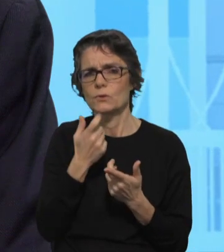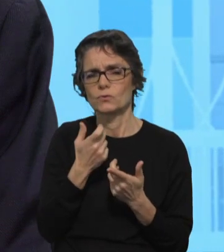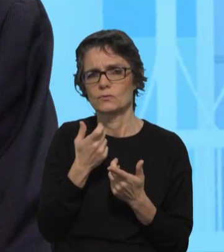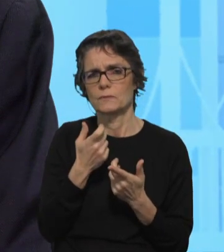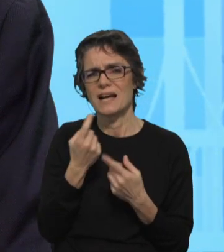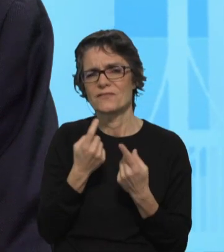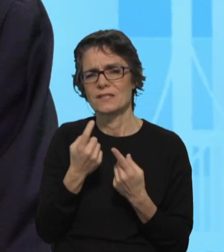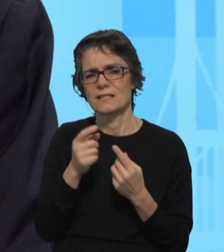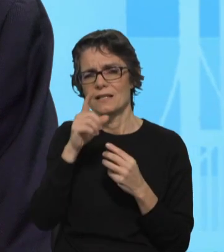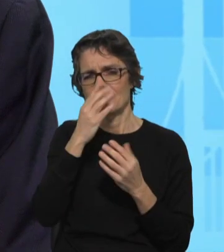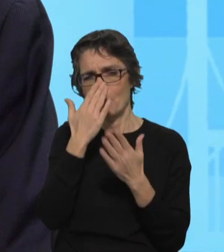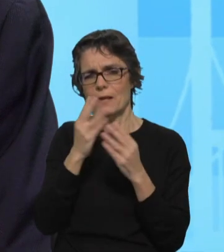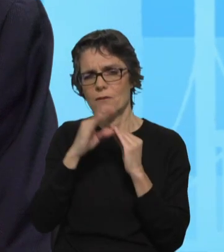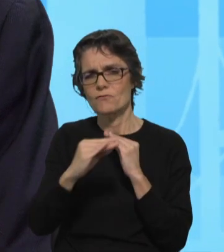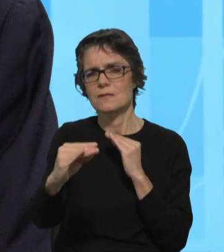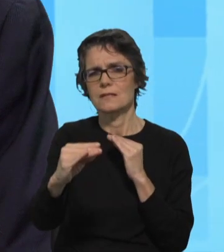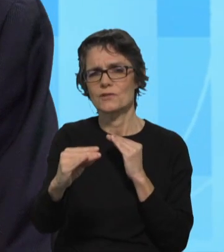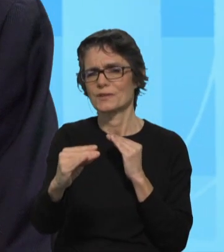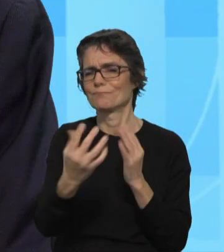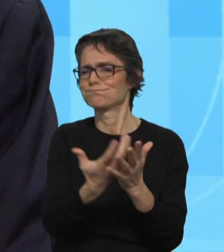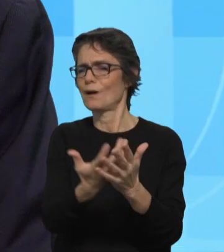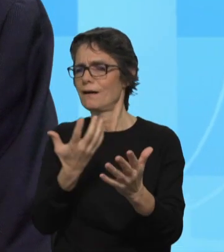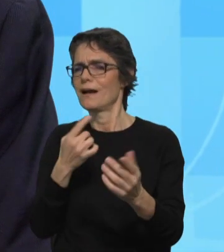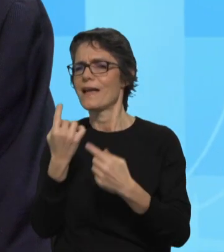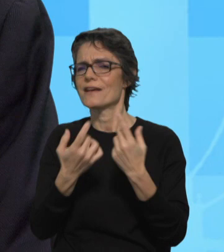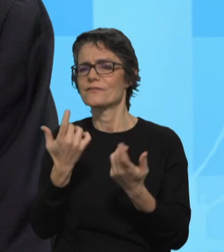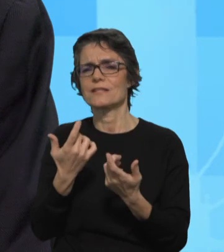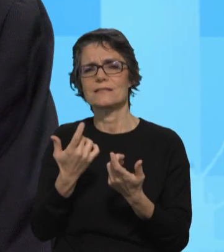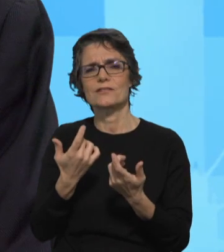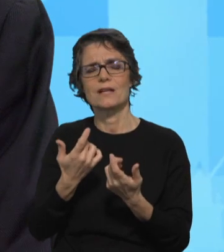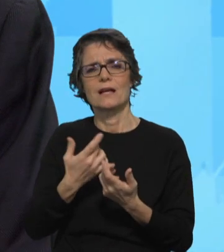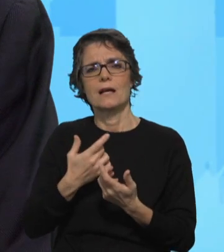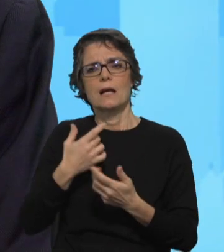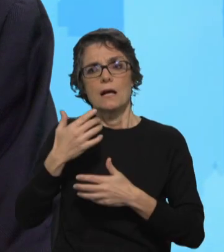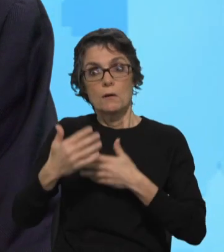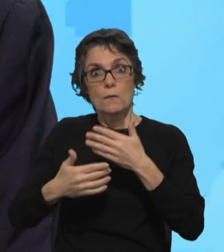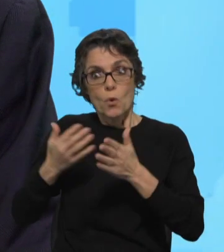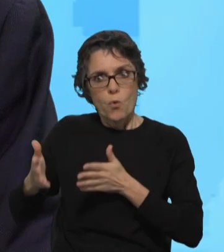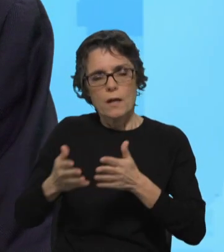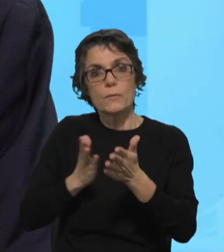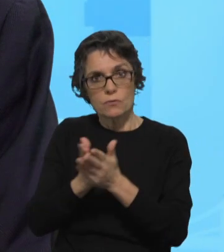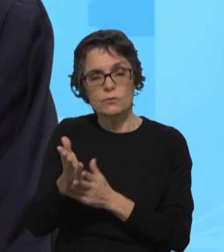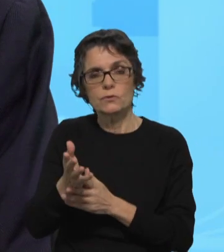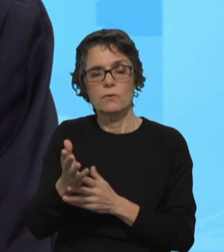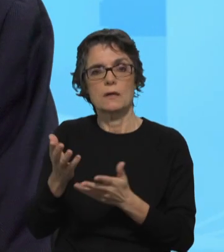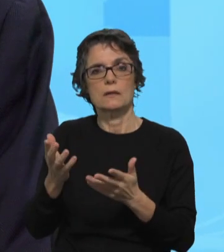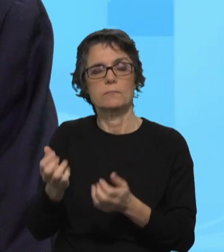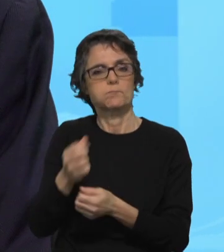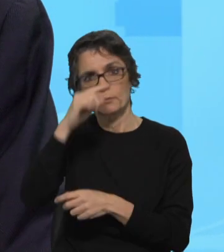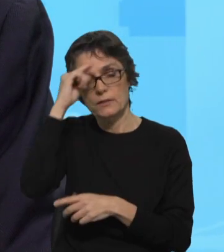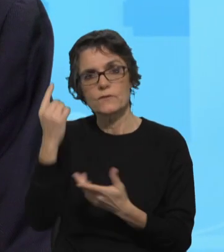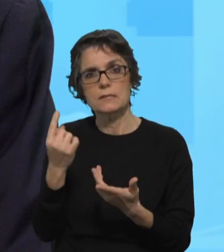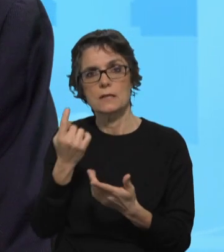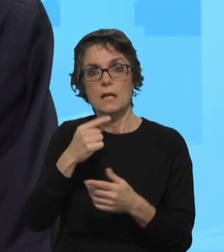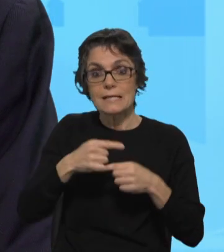demasiado evidente e há palavras que faltam para continuar esse anúncio. Vivemos aqui, de facto, um tempo forte, que é a Quaresma, na tradição da